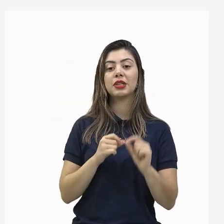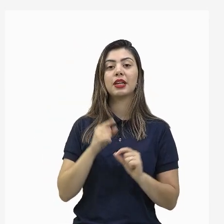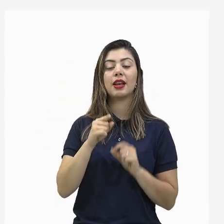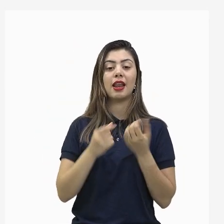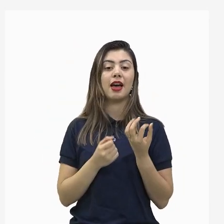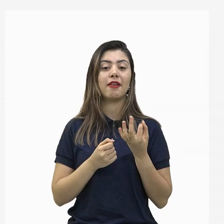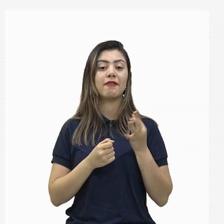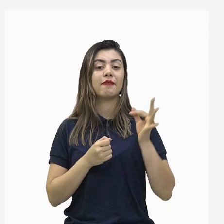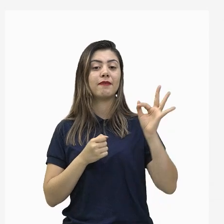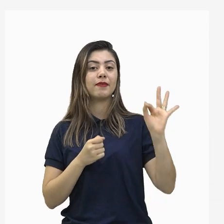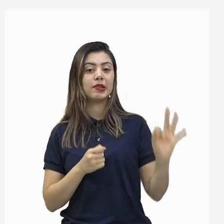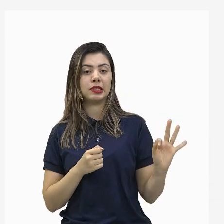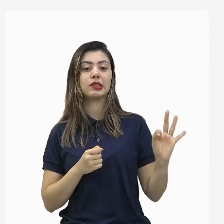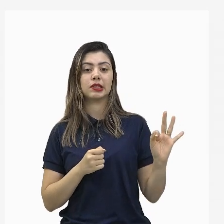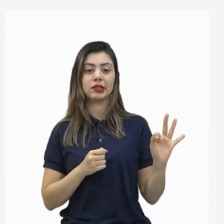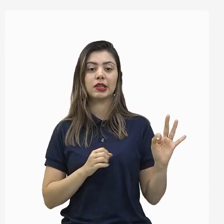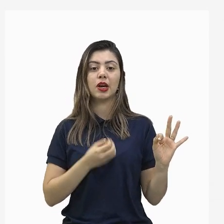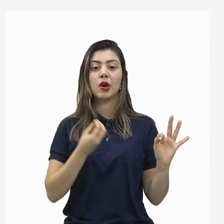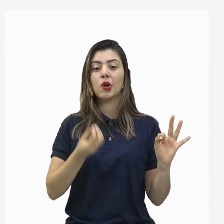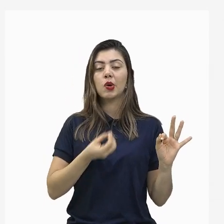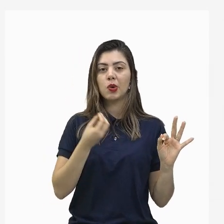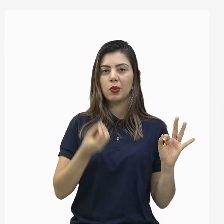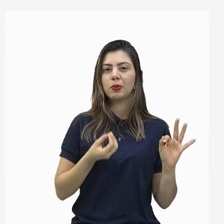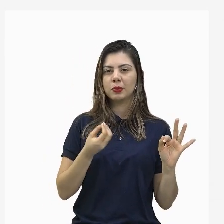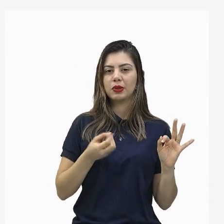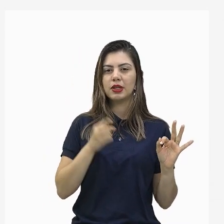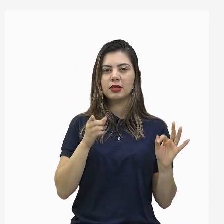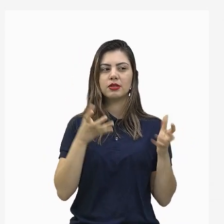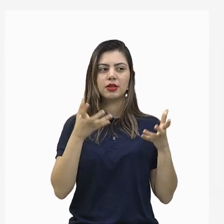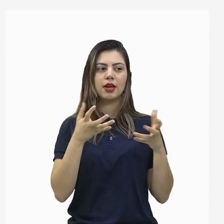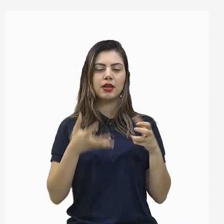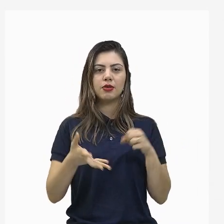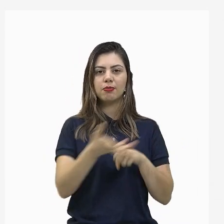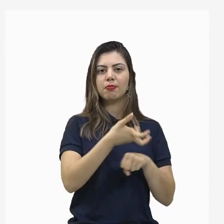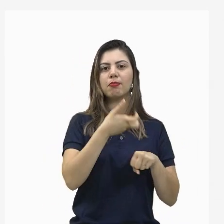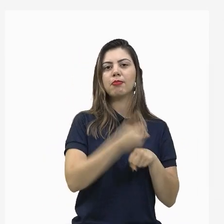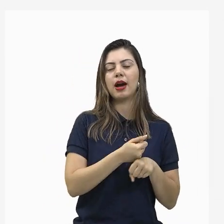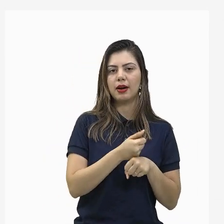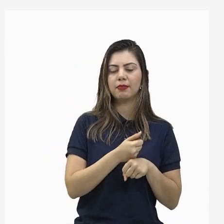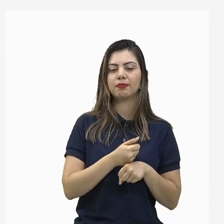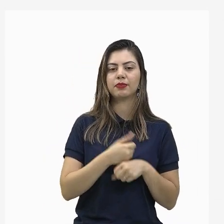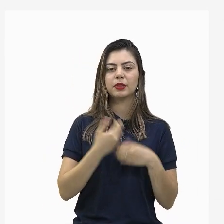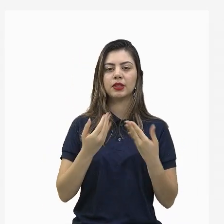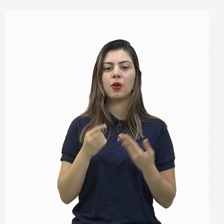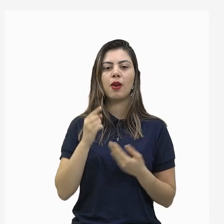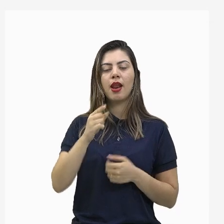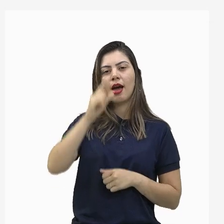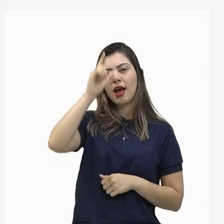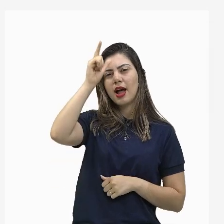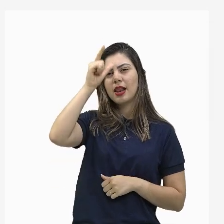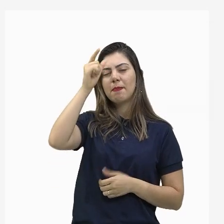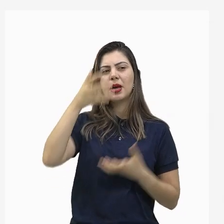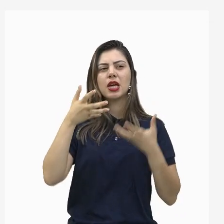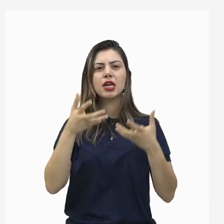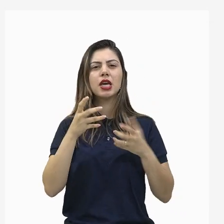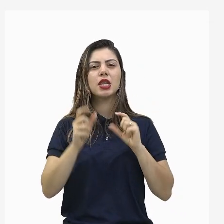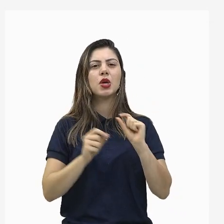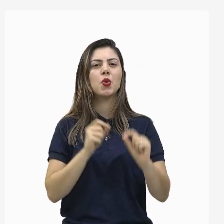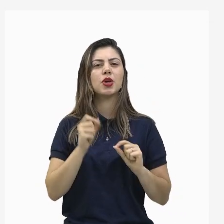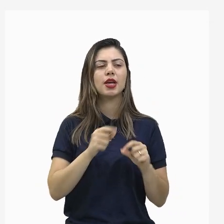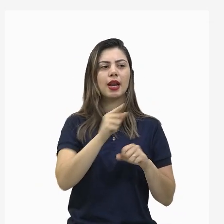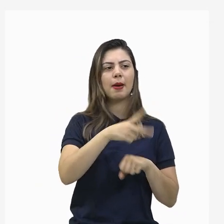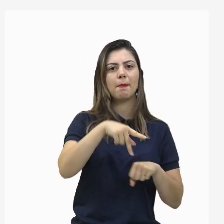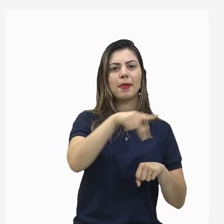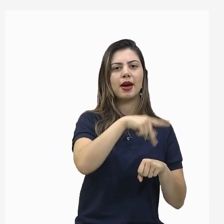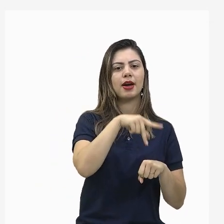de Paris. Neste plano era exatamente o quê, não é mesmo? As forças alemãs conseguirem aí capturar, não é mesmo,